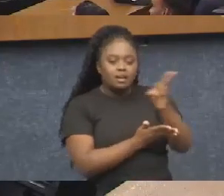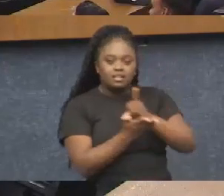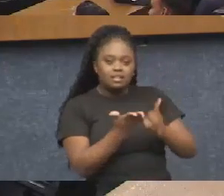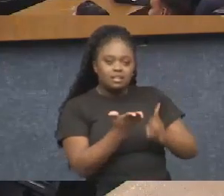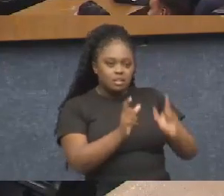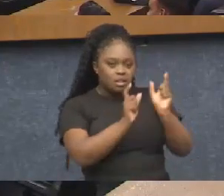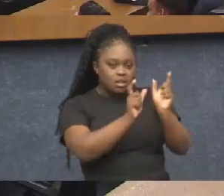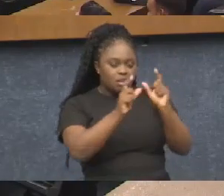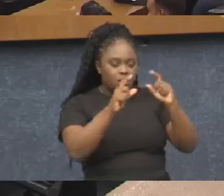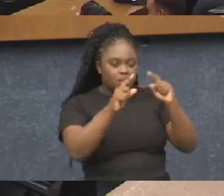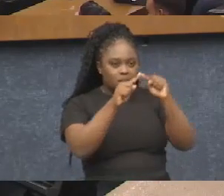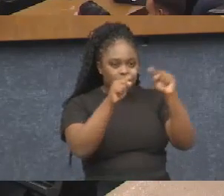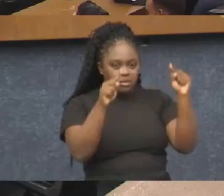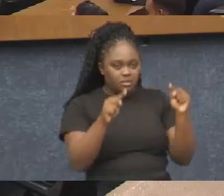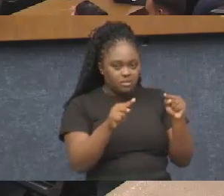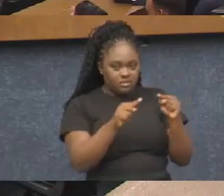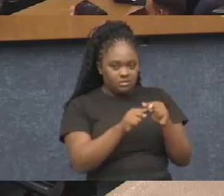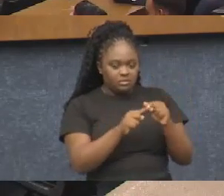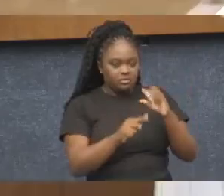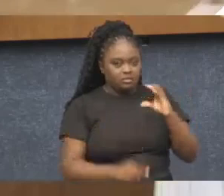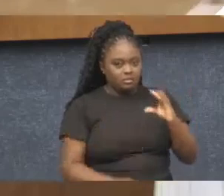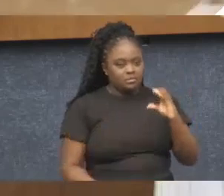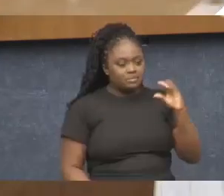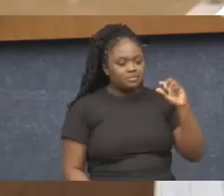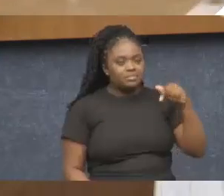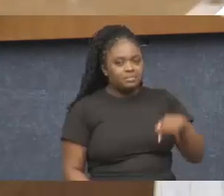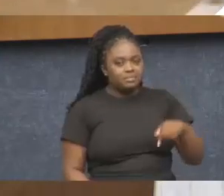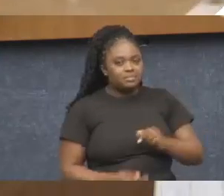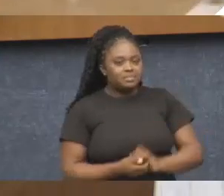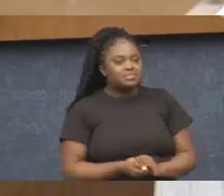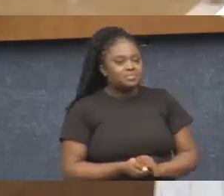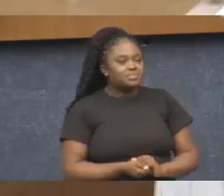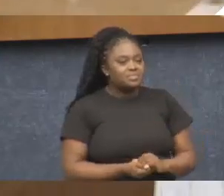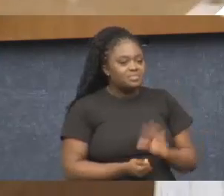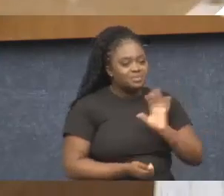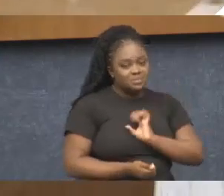Eu agradeço por ter falado comigo naquele pagode gospel que a gente estava.